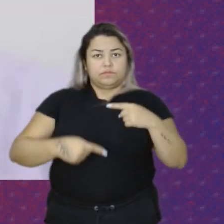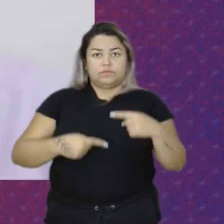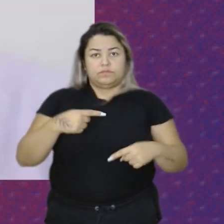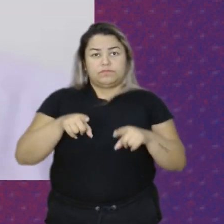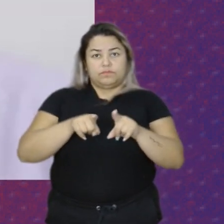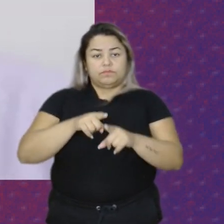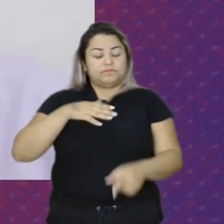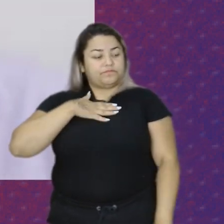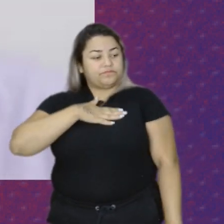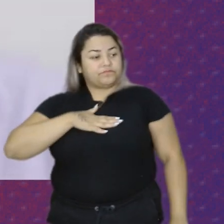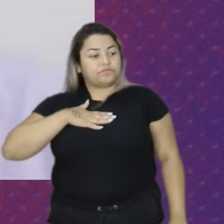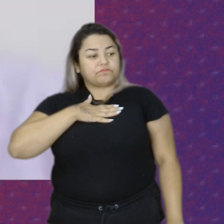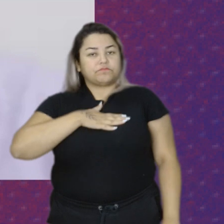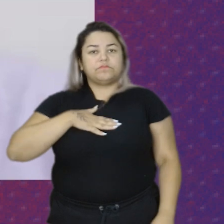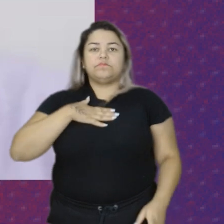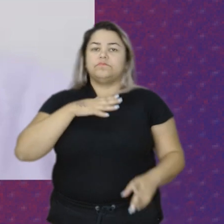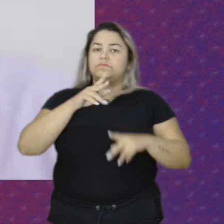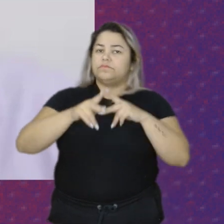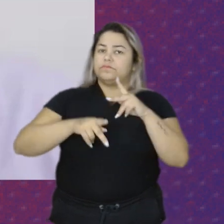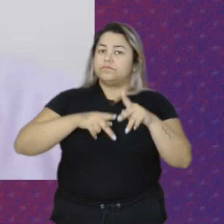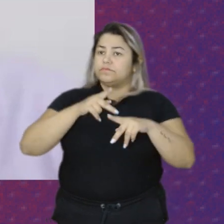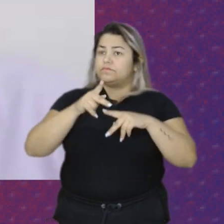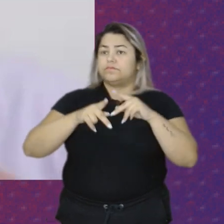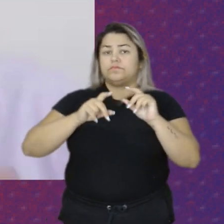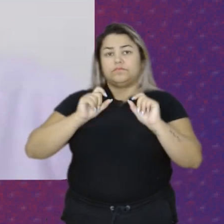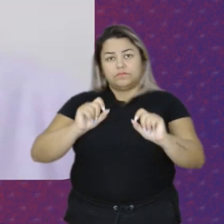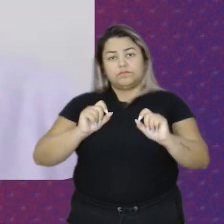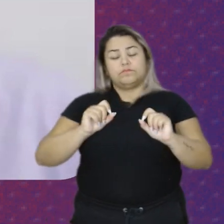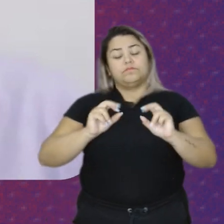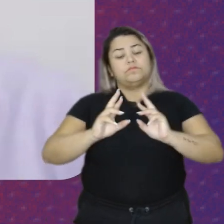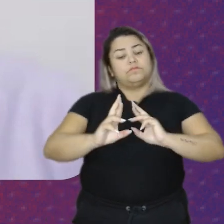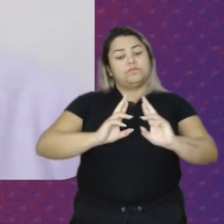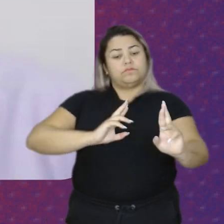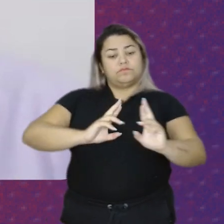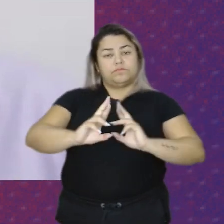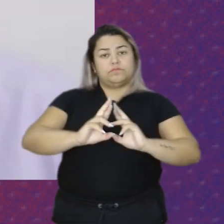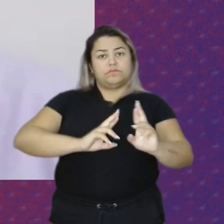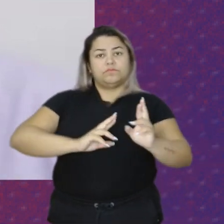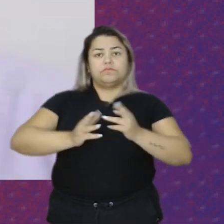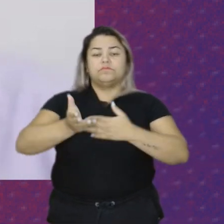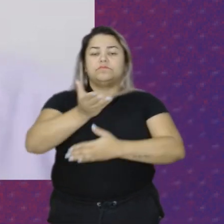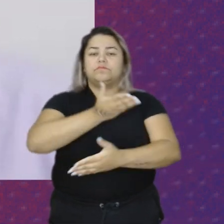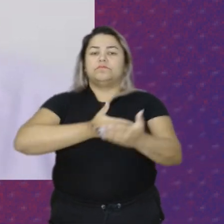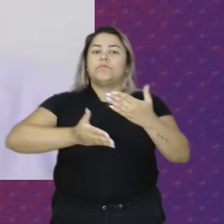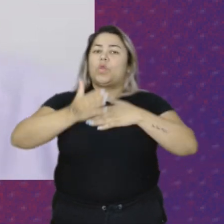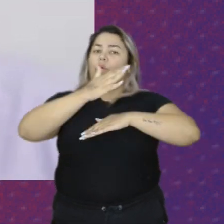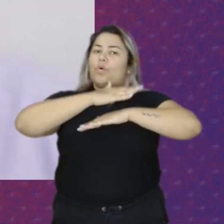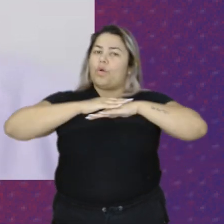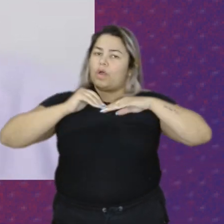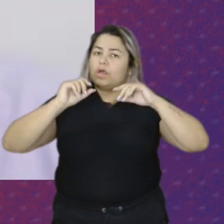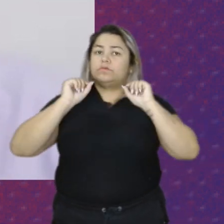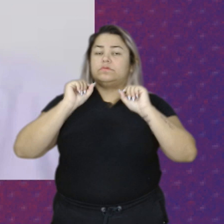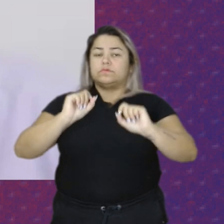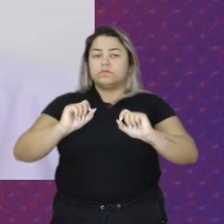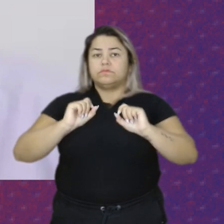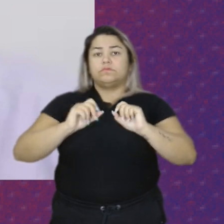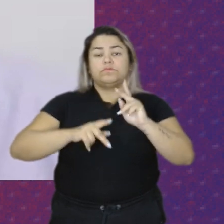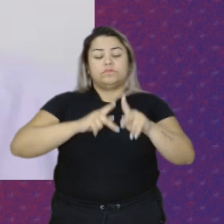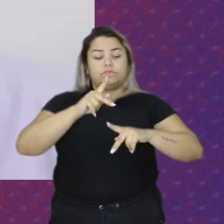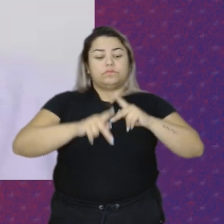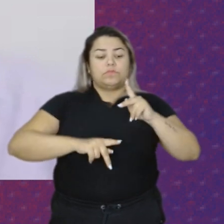do prazer, é esse corpo lugar das relações afetivas, é esse corpo lugar